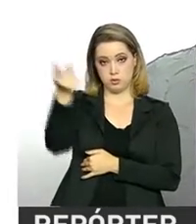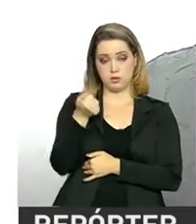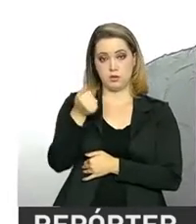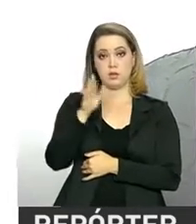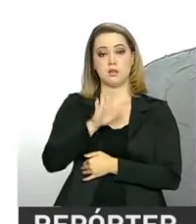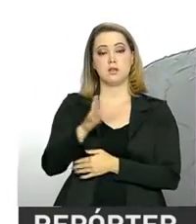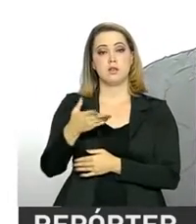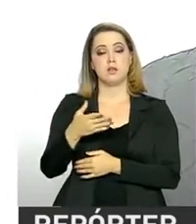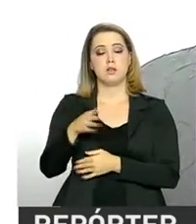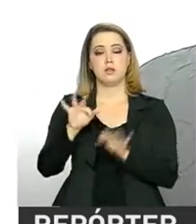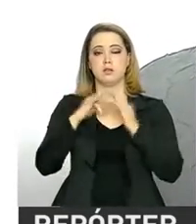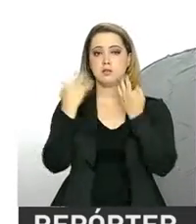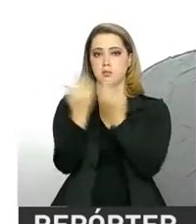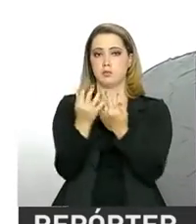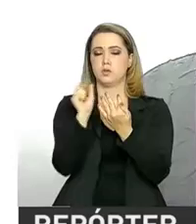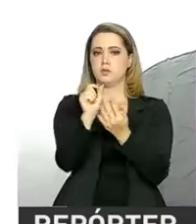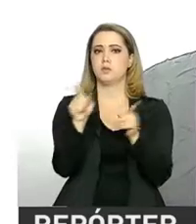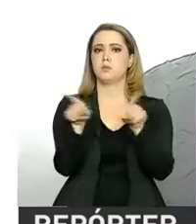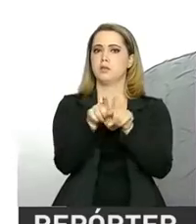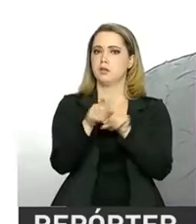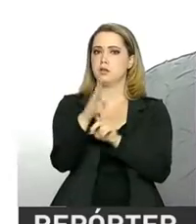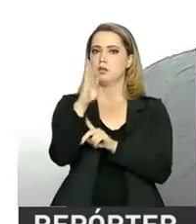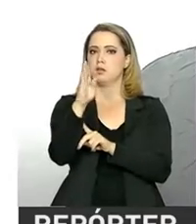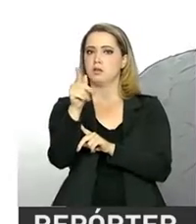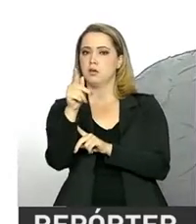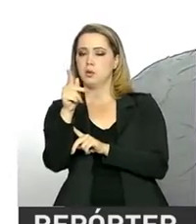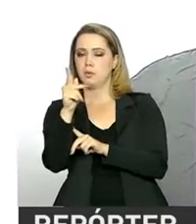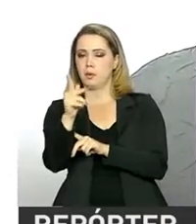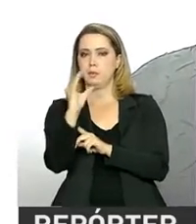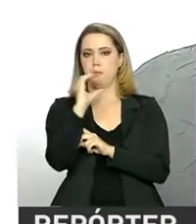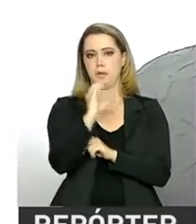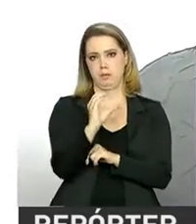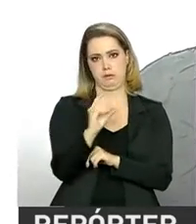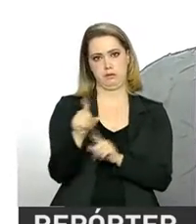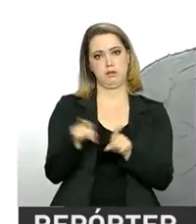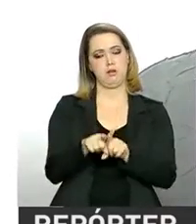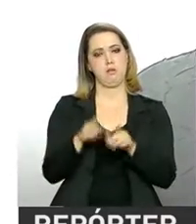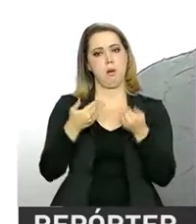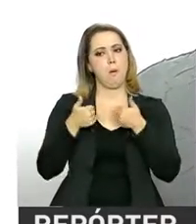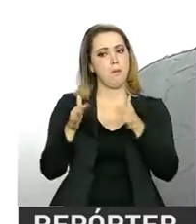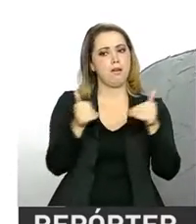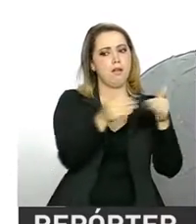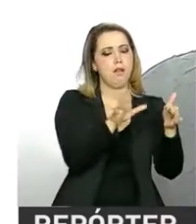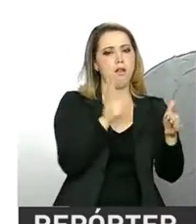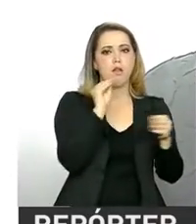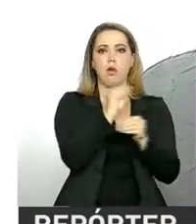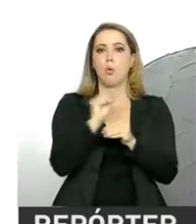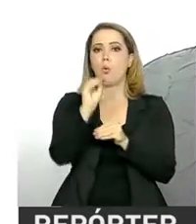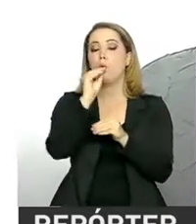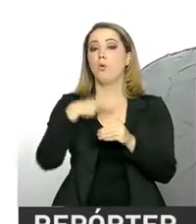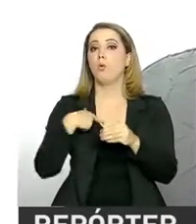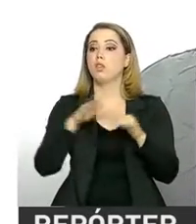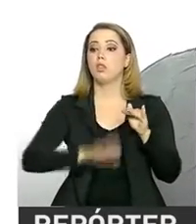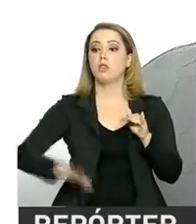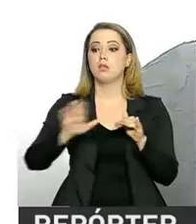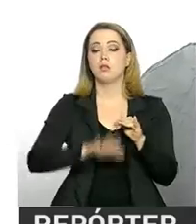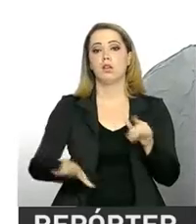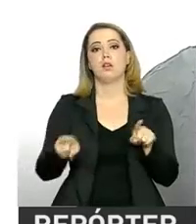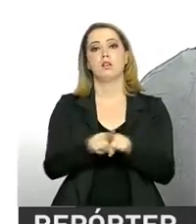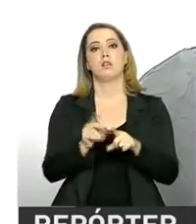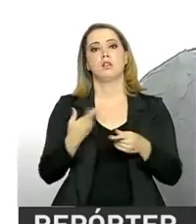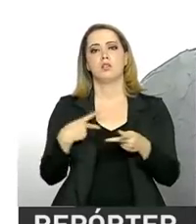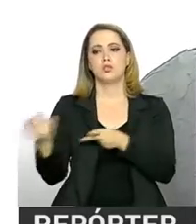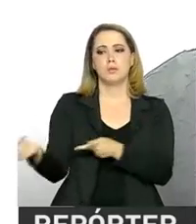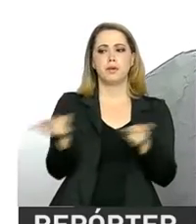e do benefício da prestação continuada a idéia é ampliar o atendimento nas creches com visitas em